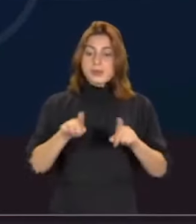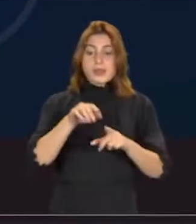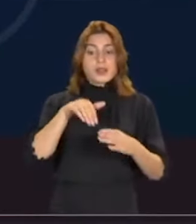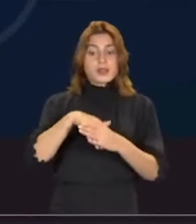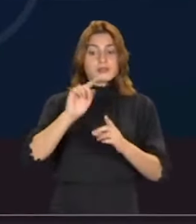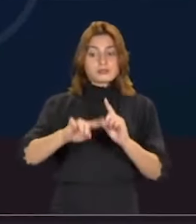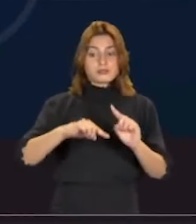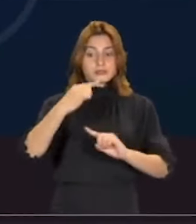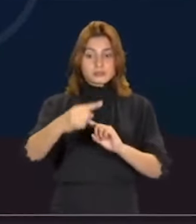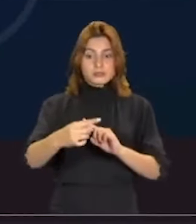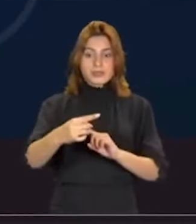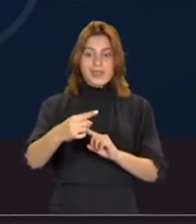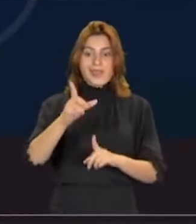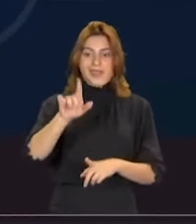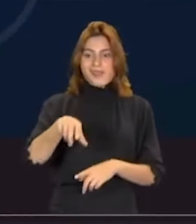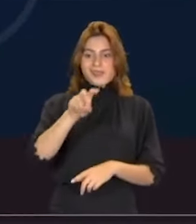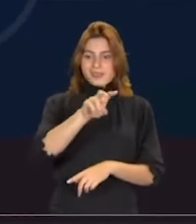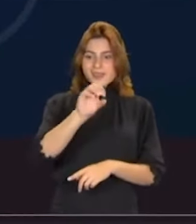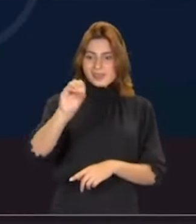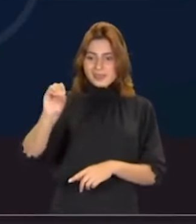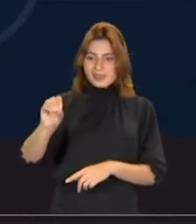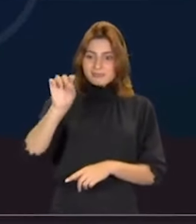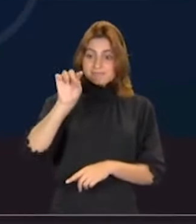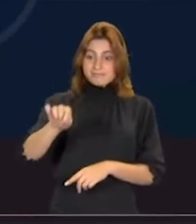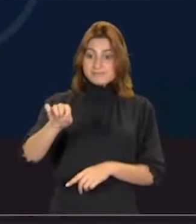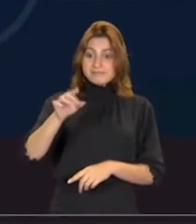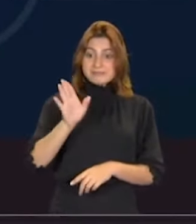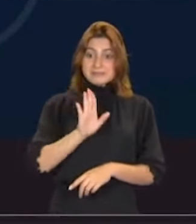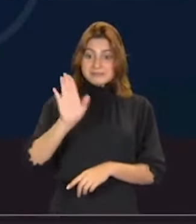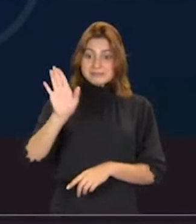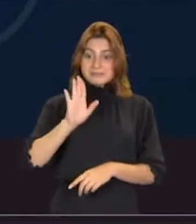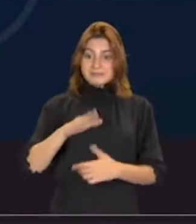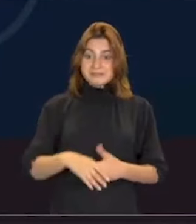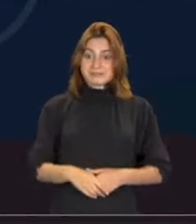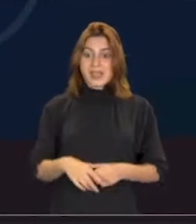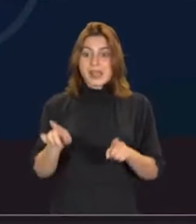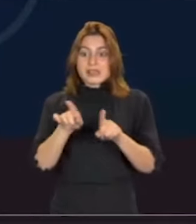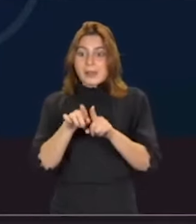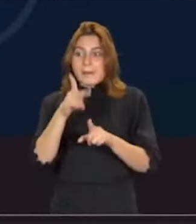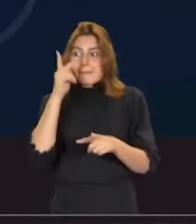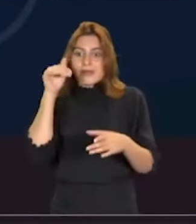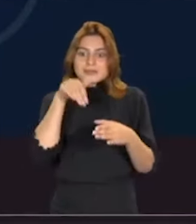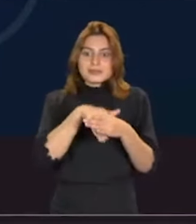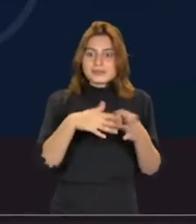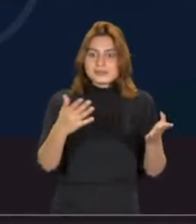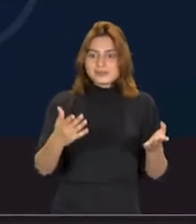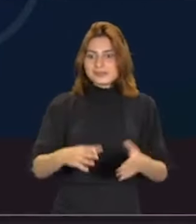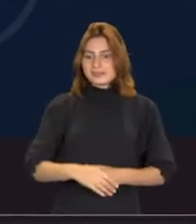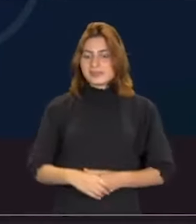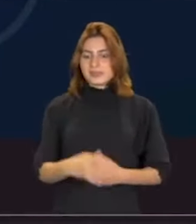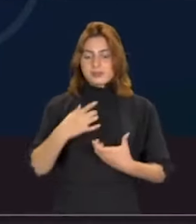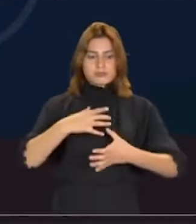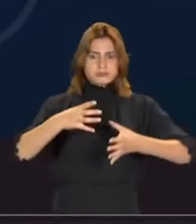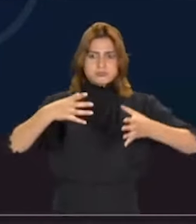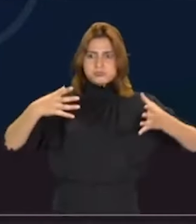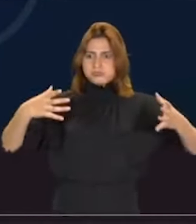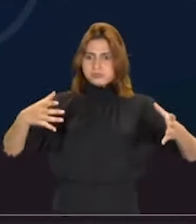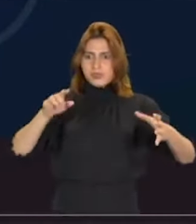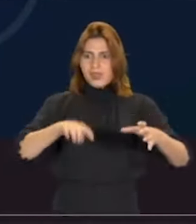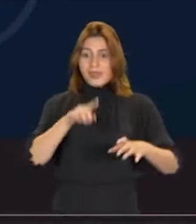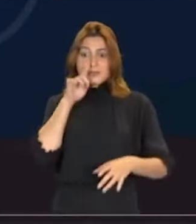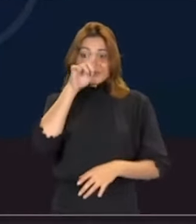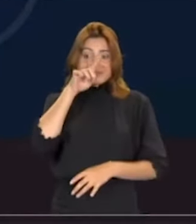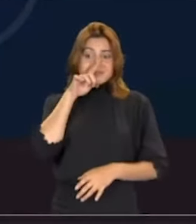eleição, por exemplo, serão 500 mil candidatos, e vocês imaginam o tamanho do risco que